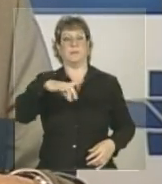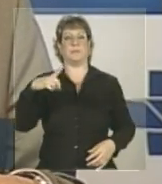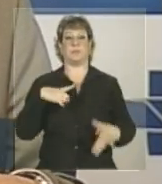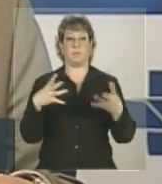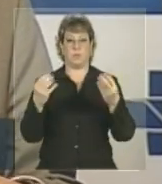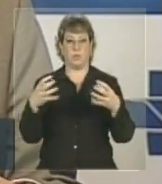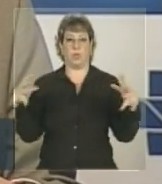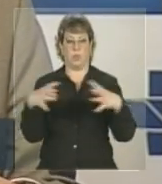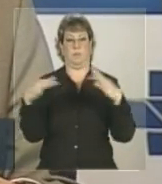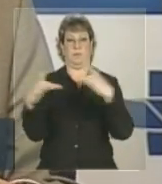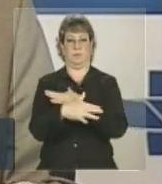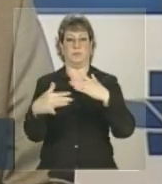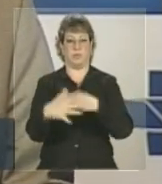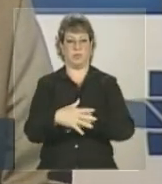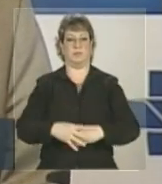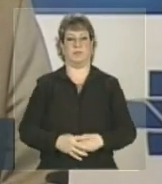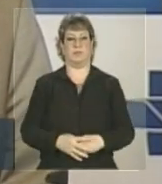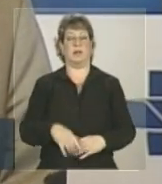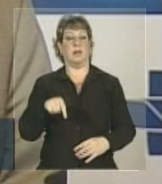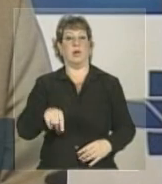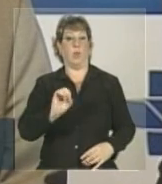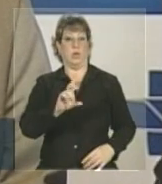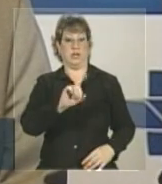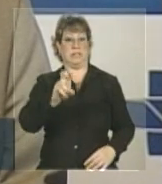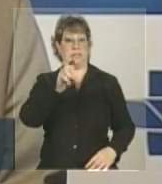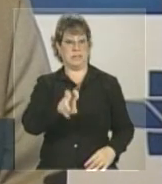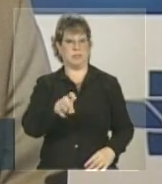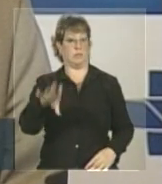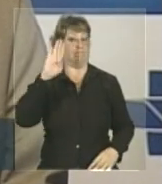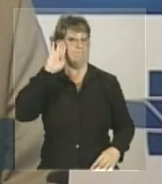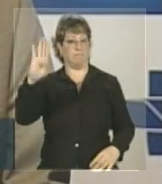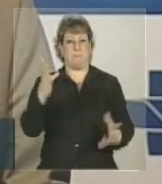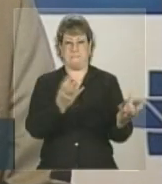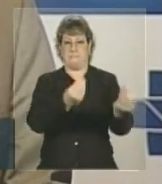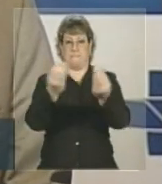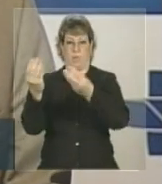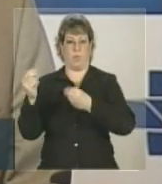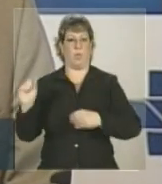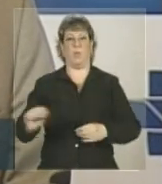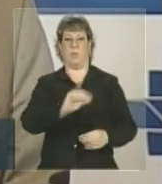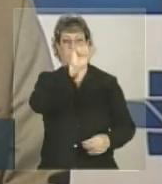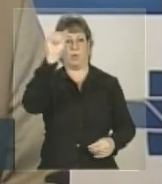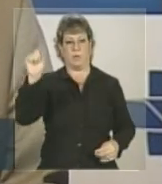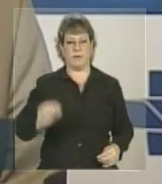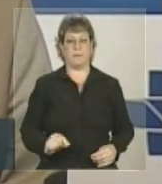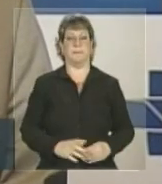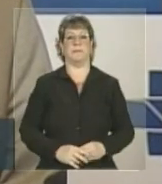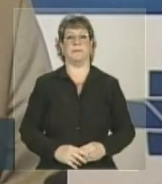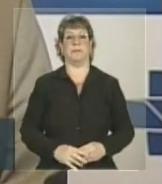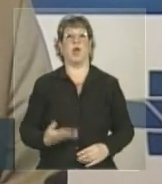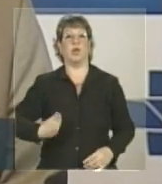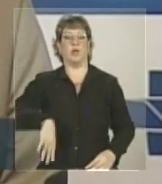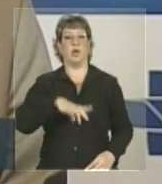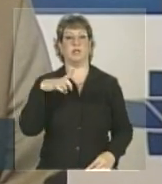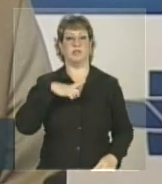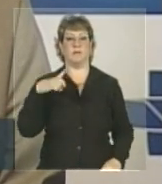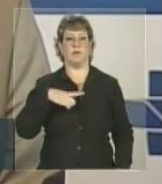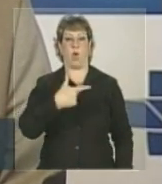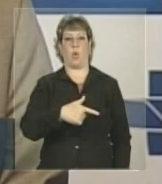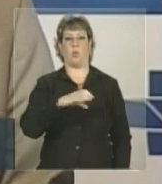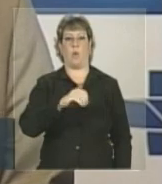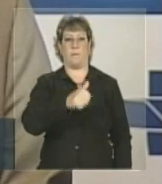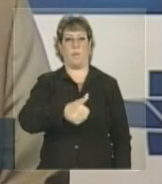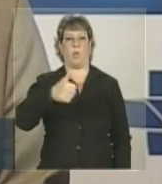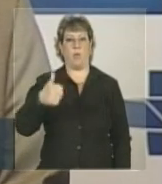muita movimentação. O dia 5, como eu falei, esse dia da mobilização. Nós tivemos em